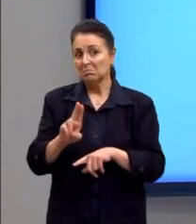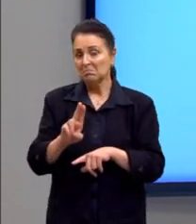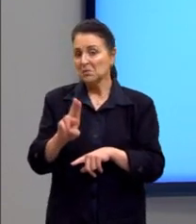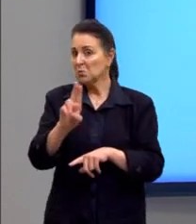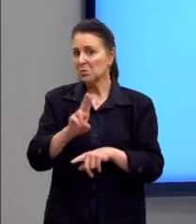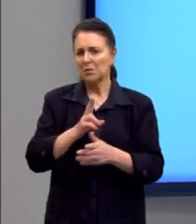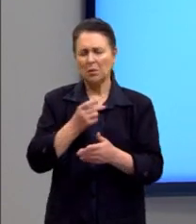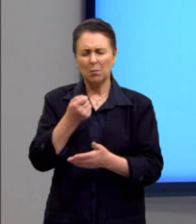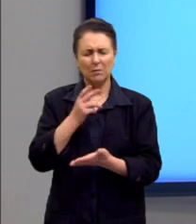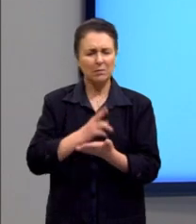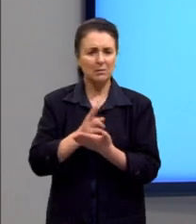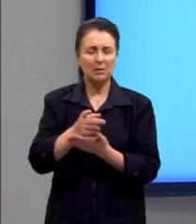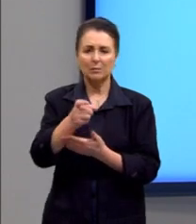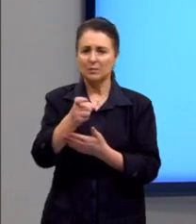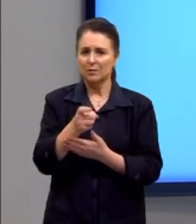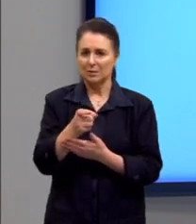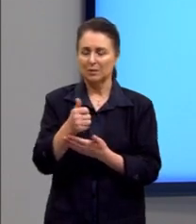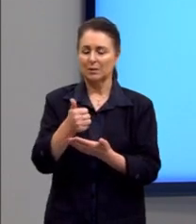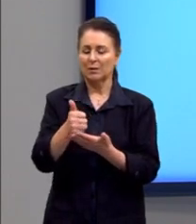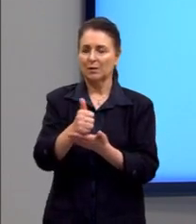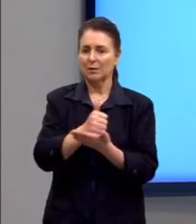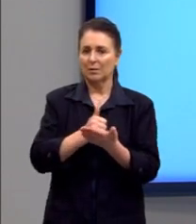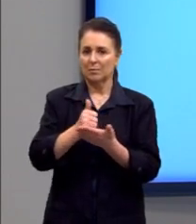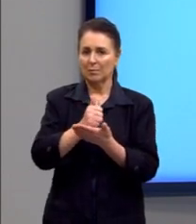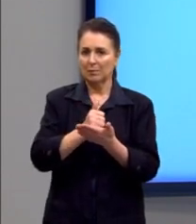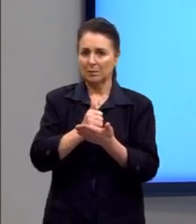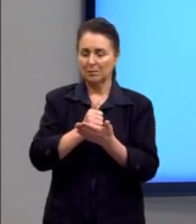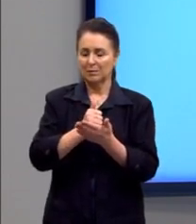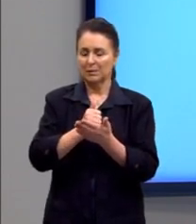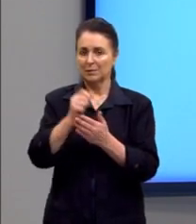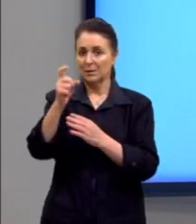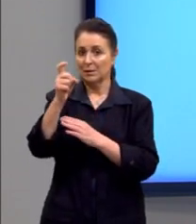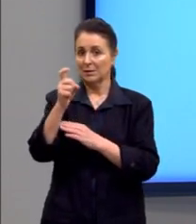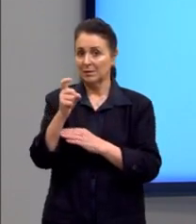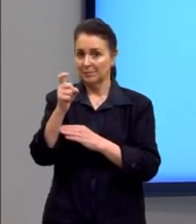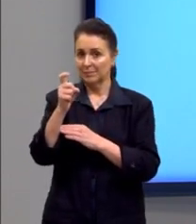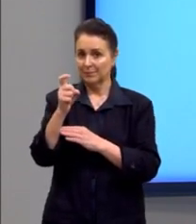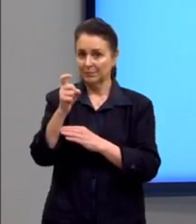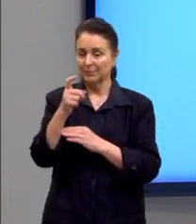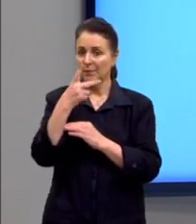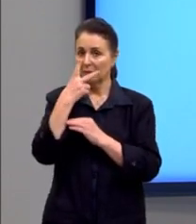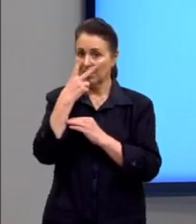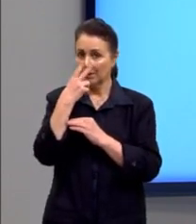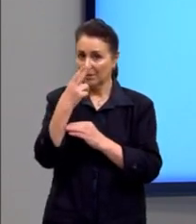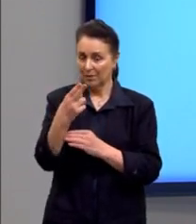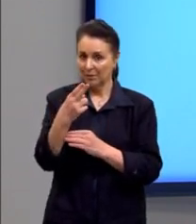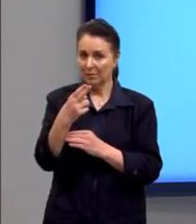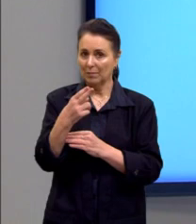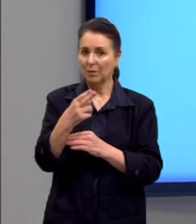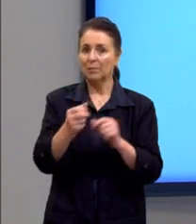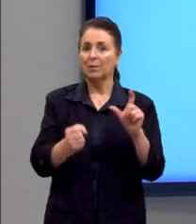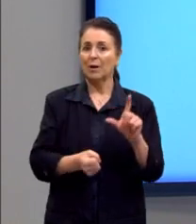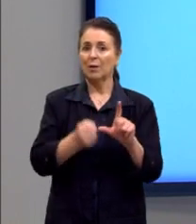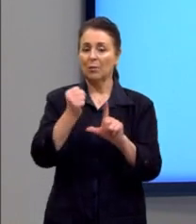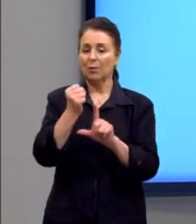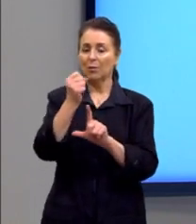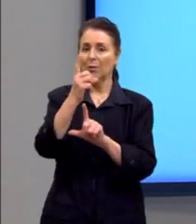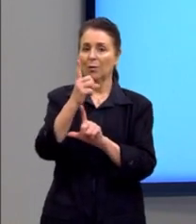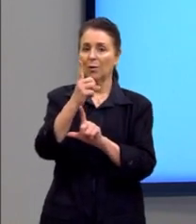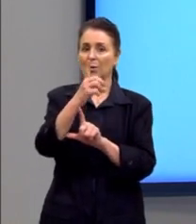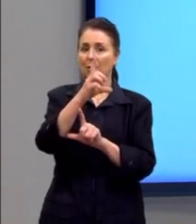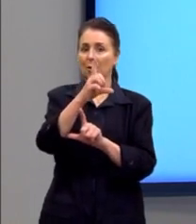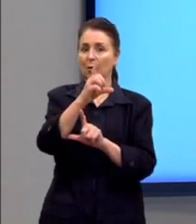x E aí nós teríamos a base elevada a x = ao longo ele te mando